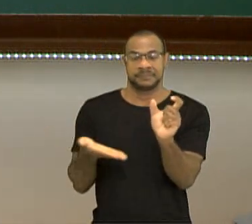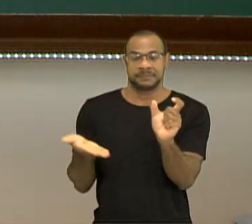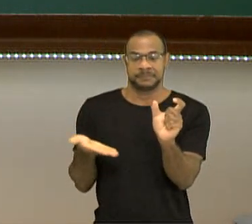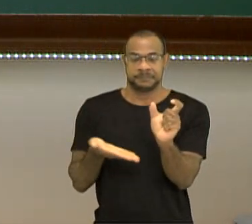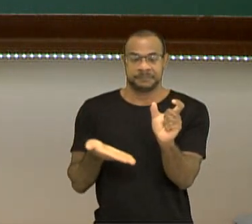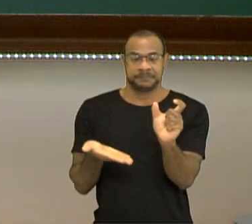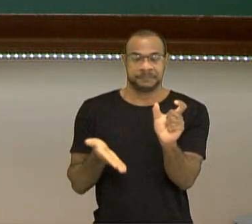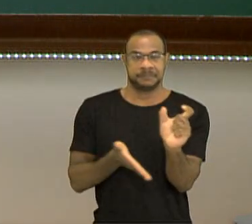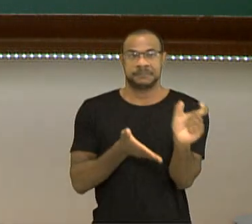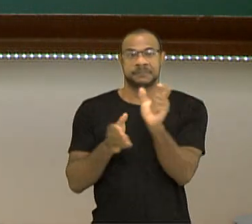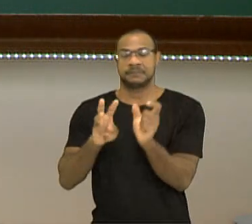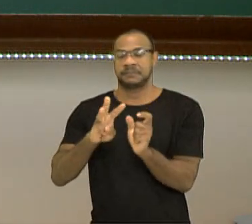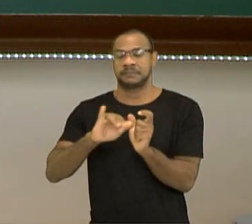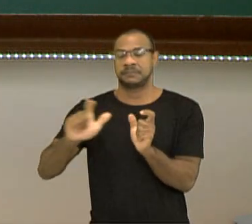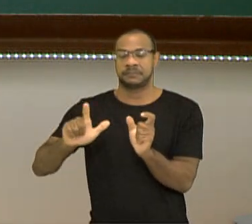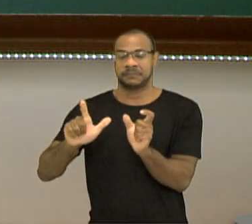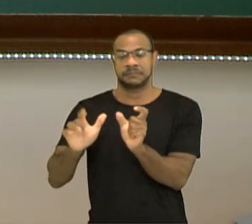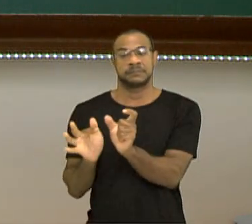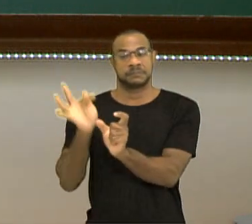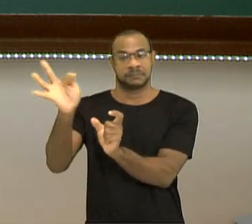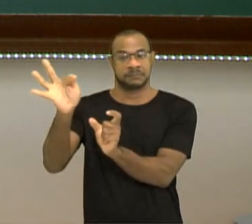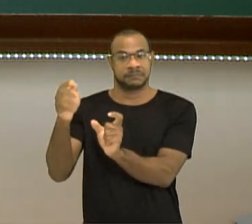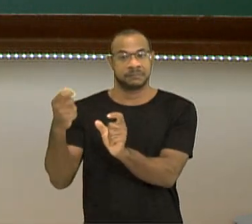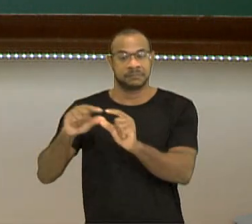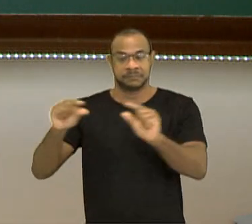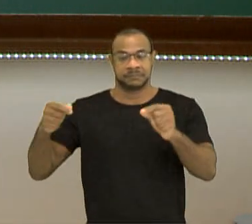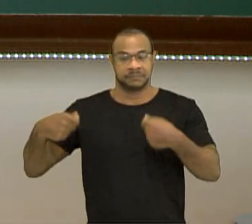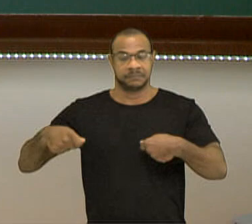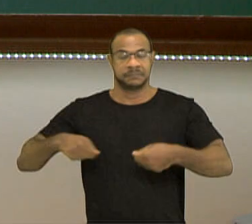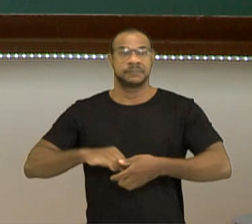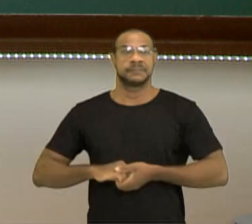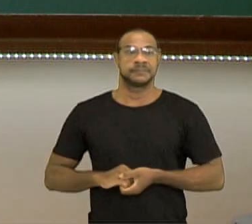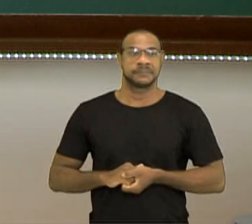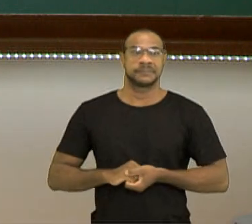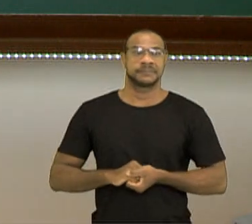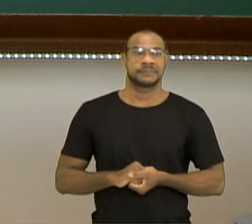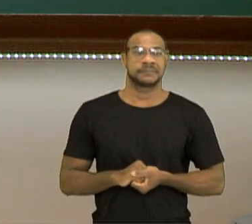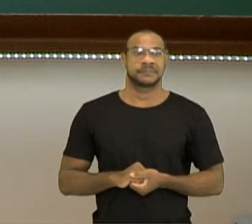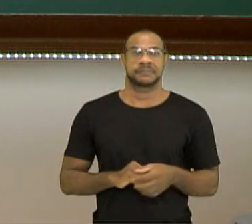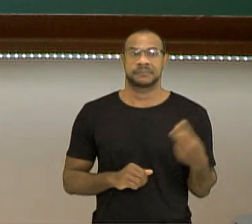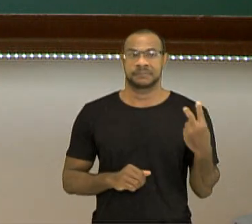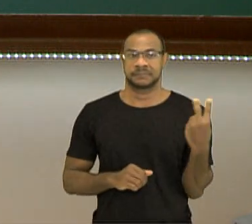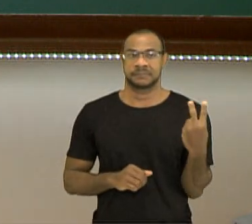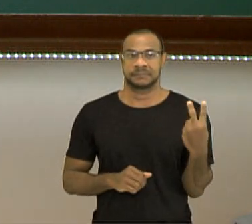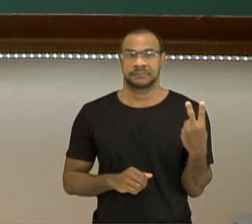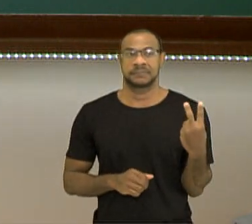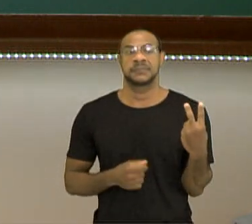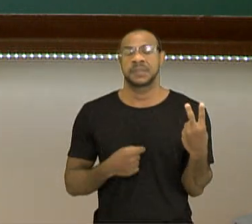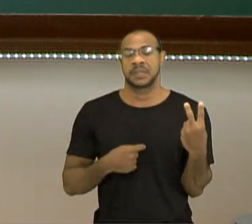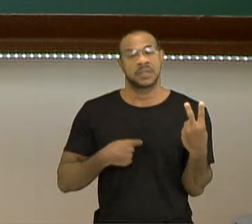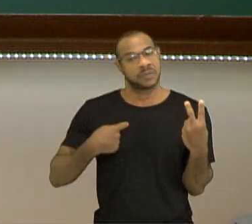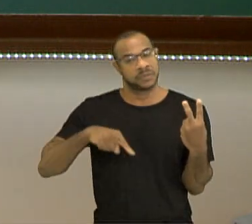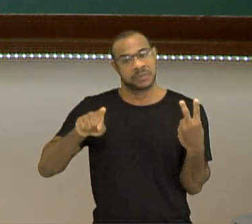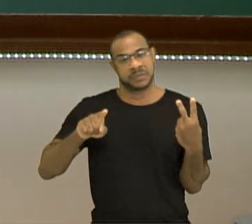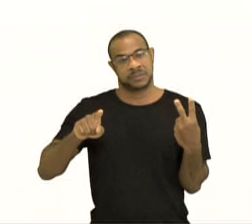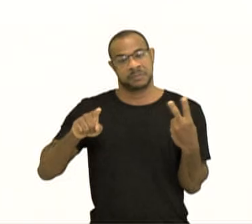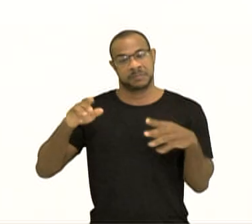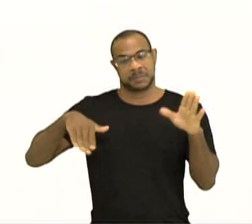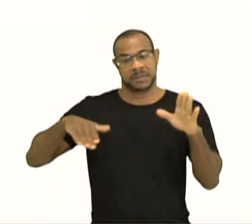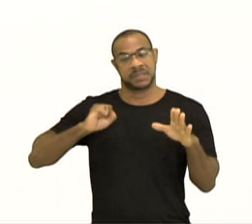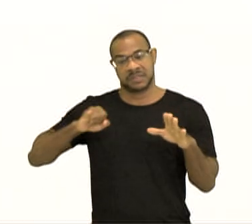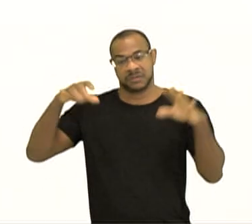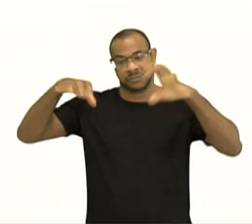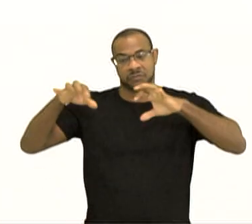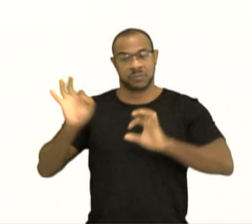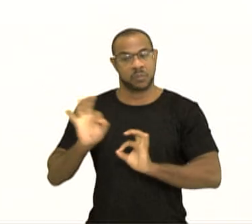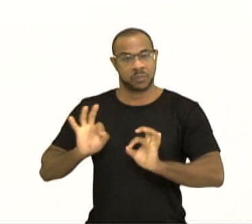futuro, beleza? Segunda. I will go to the beach if it doesn't rain. Eu irei para a praia se não chover. Repare